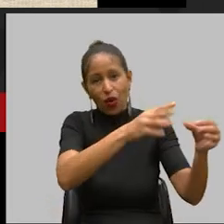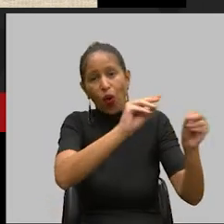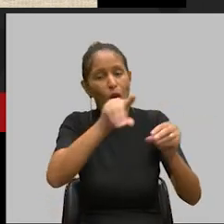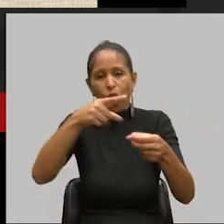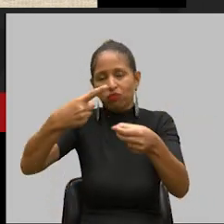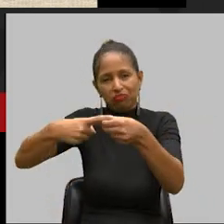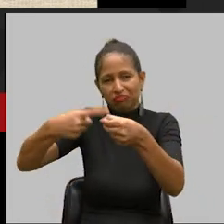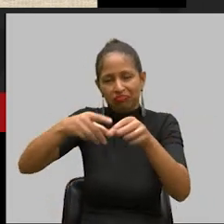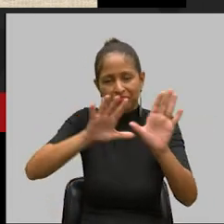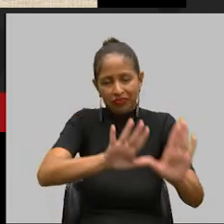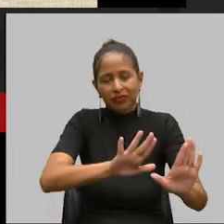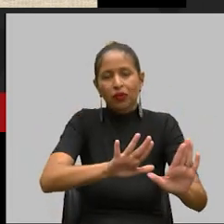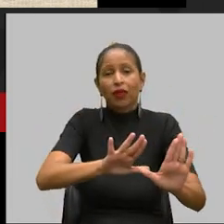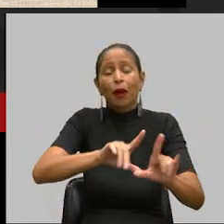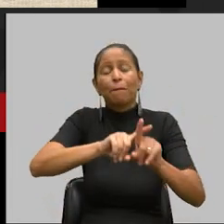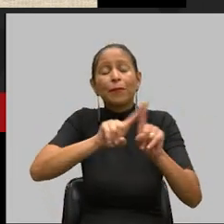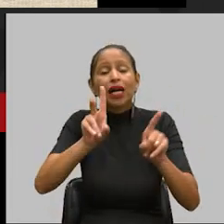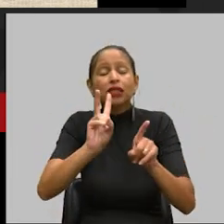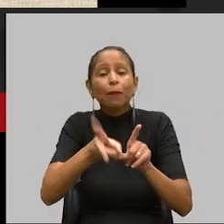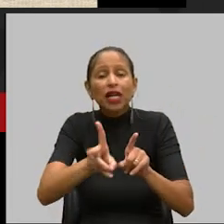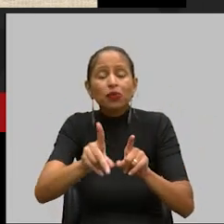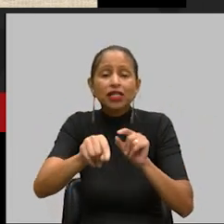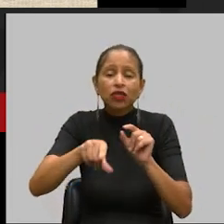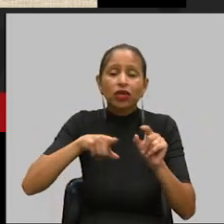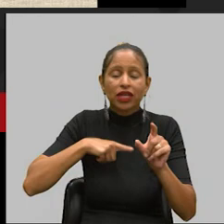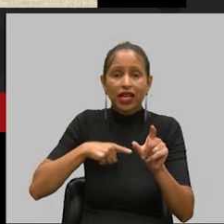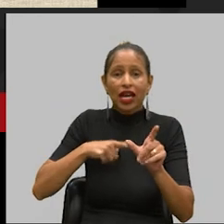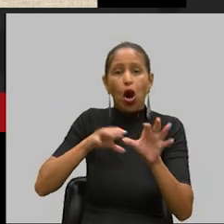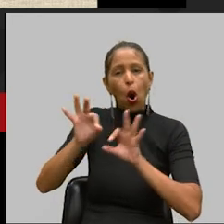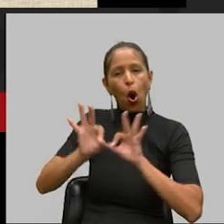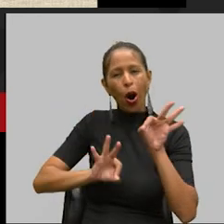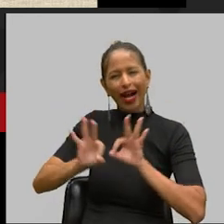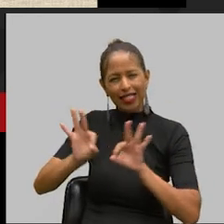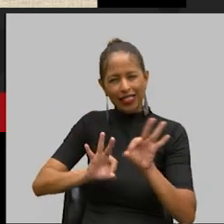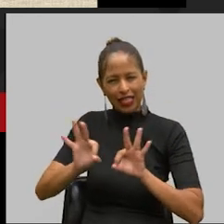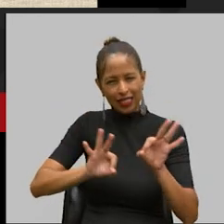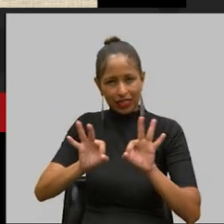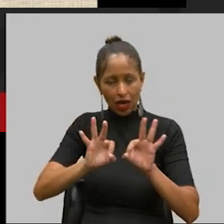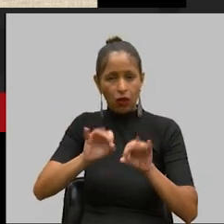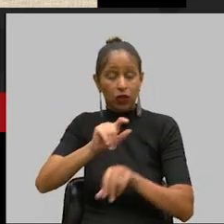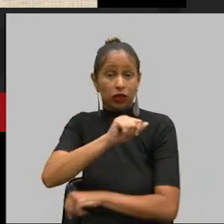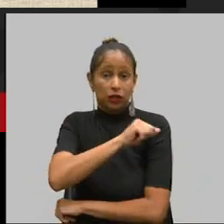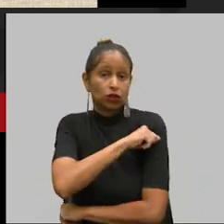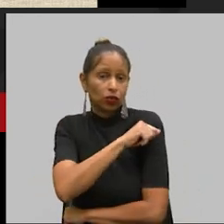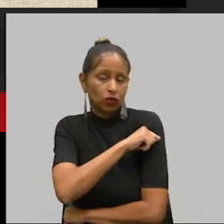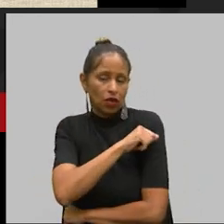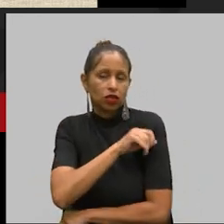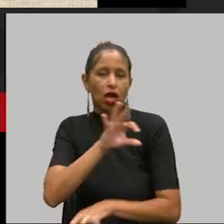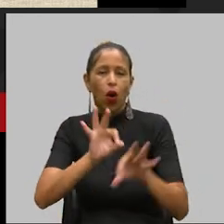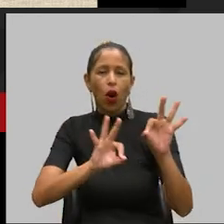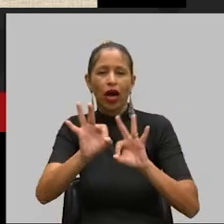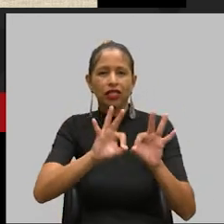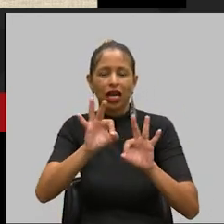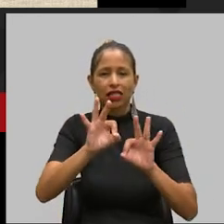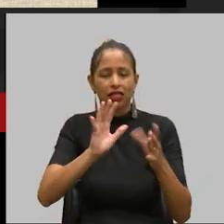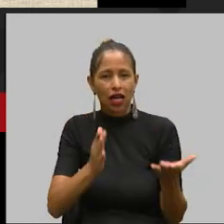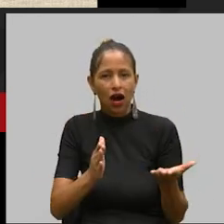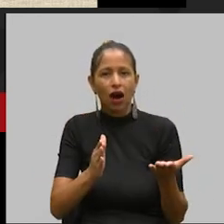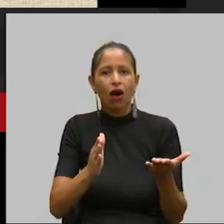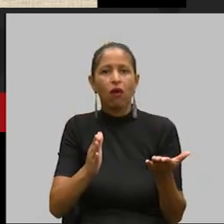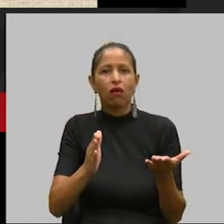município mesmo assim a forma de organização desses estudantes é organização dispa